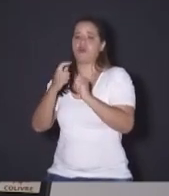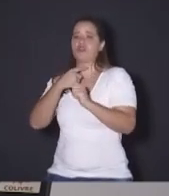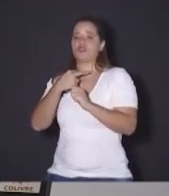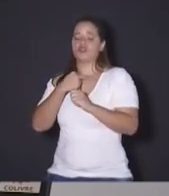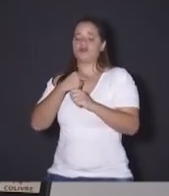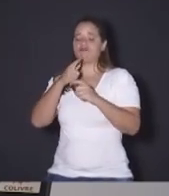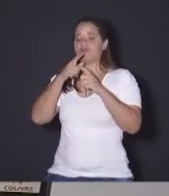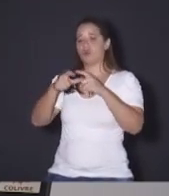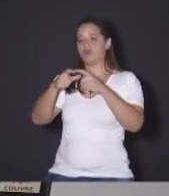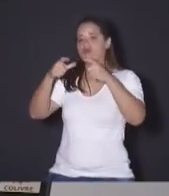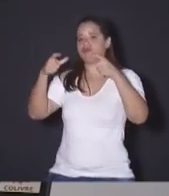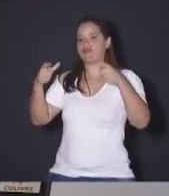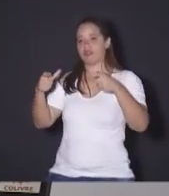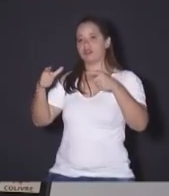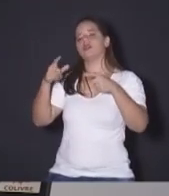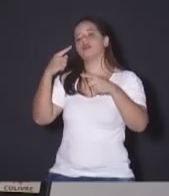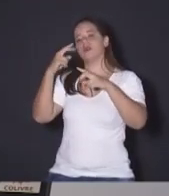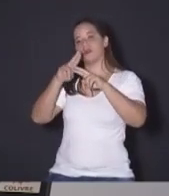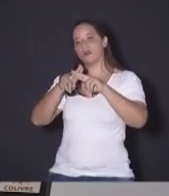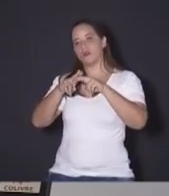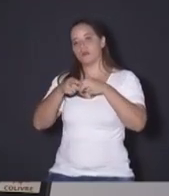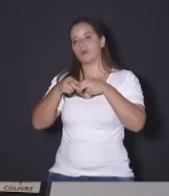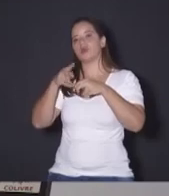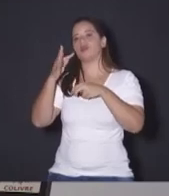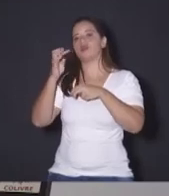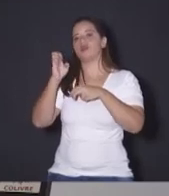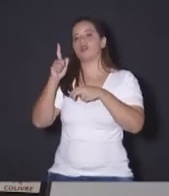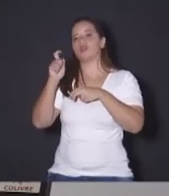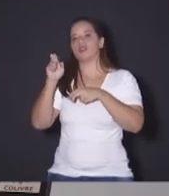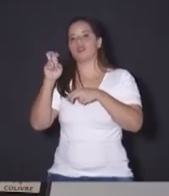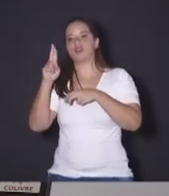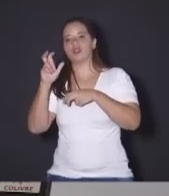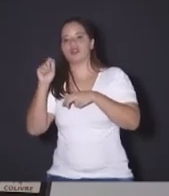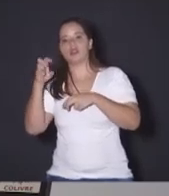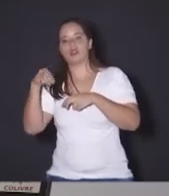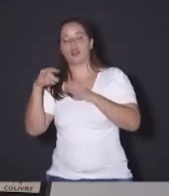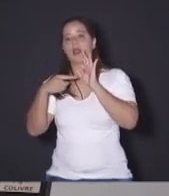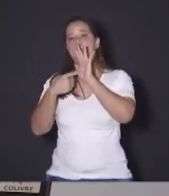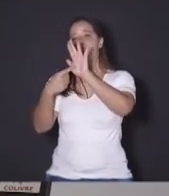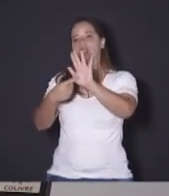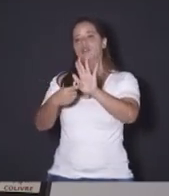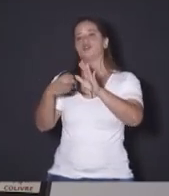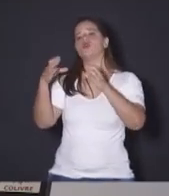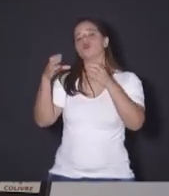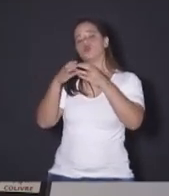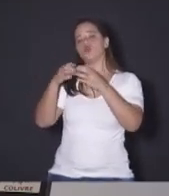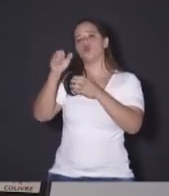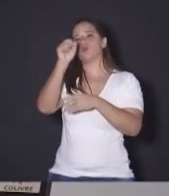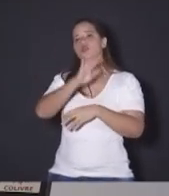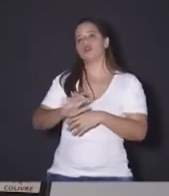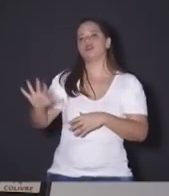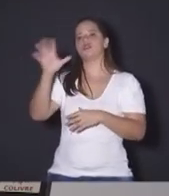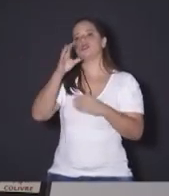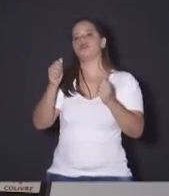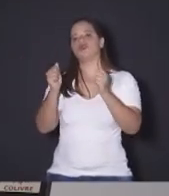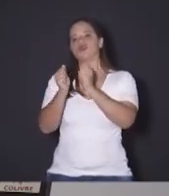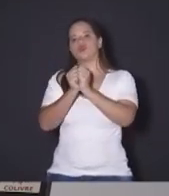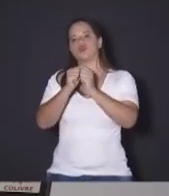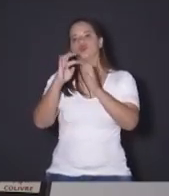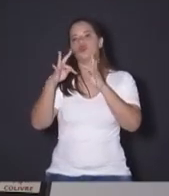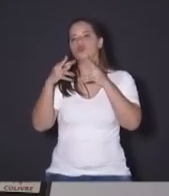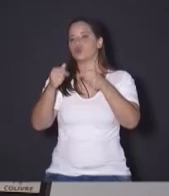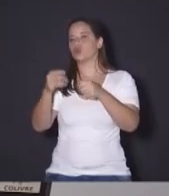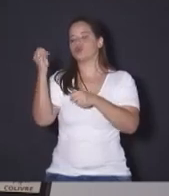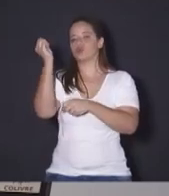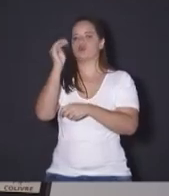por isso o do telegrama ele tenha uma um é ele se apresenta como um grupo nacional que junta todos os brasileiros